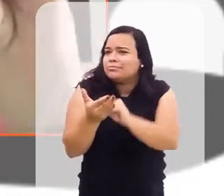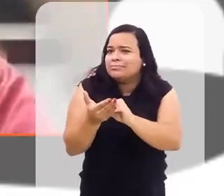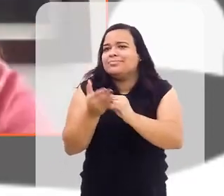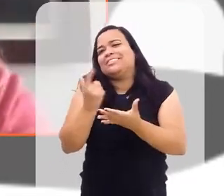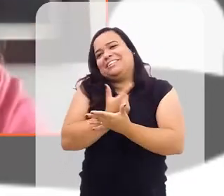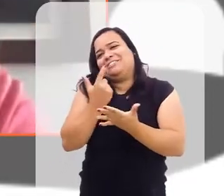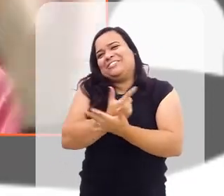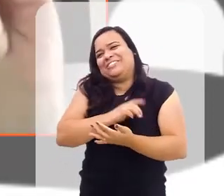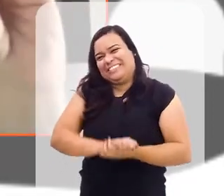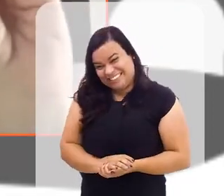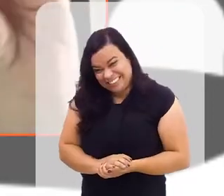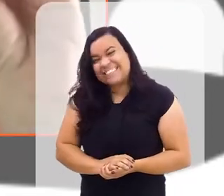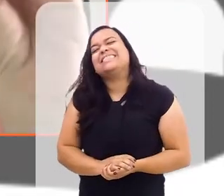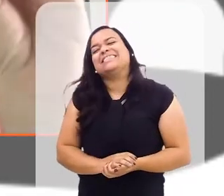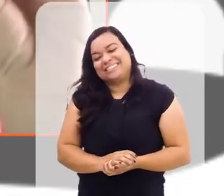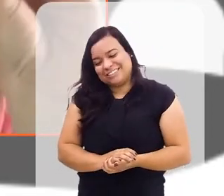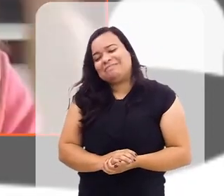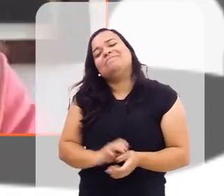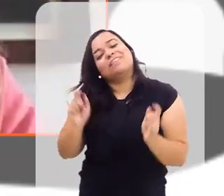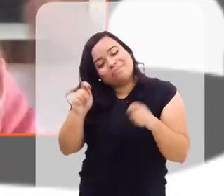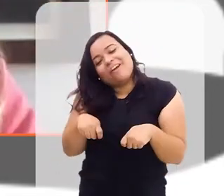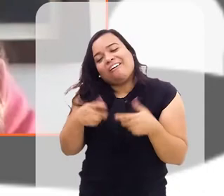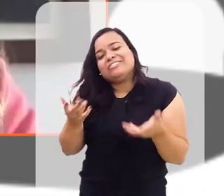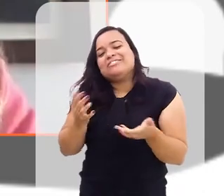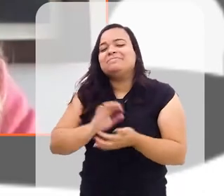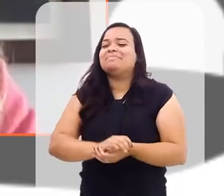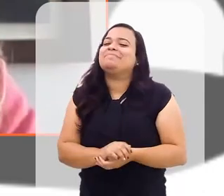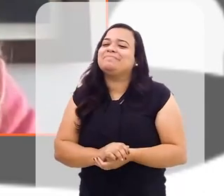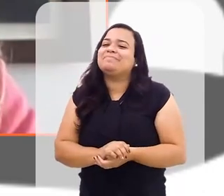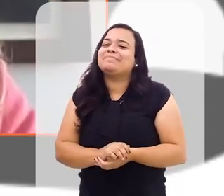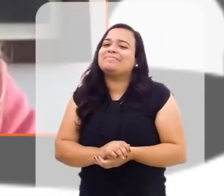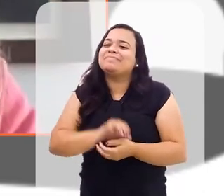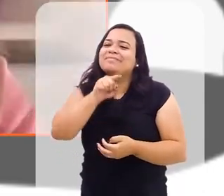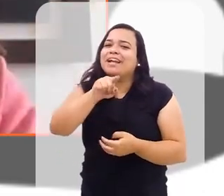assunto e transcrever para um livro, para poder